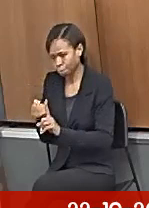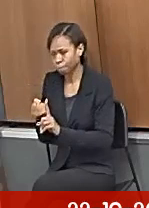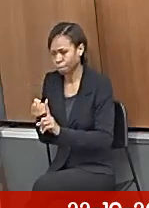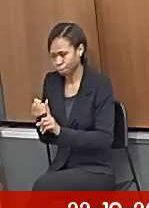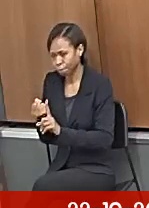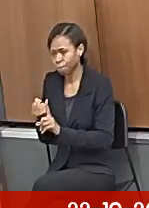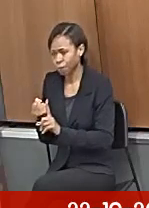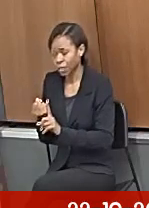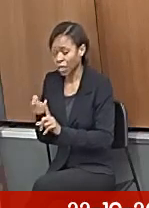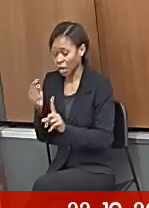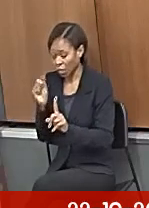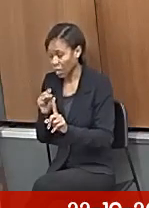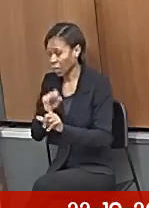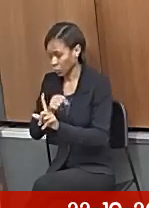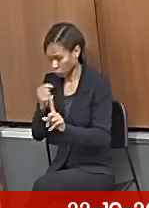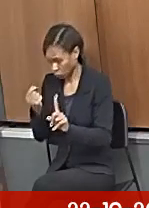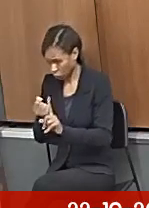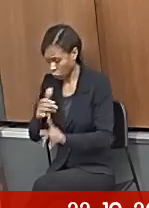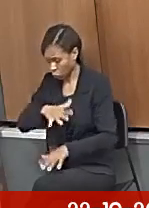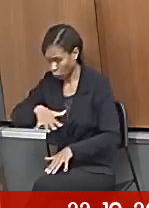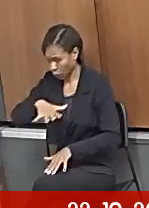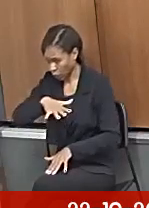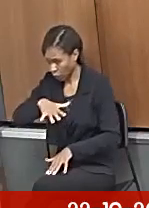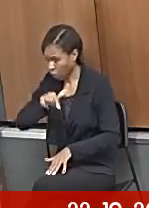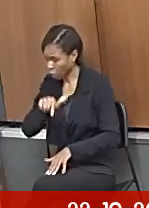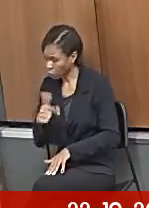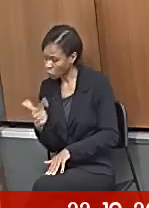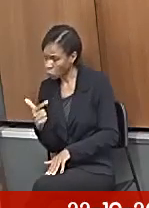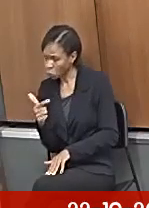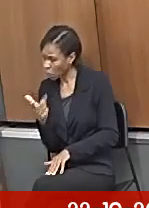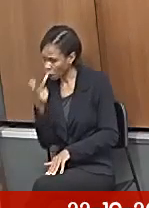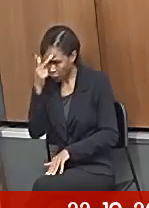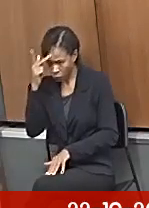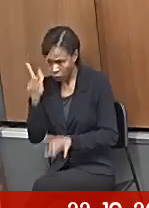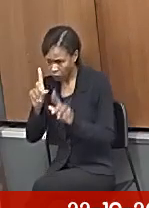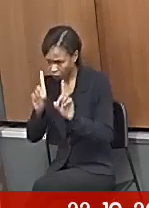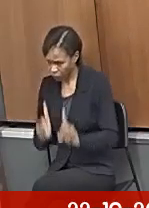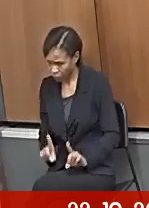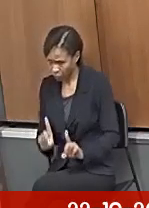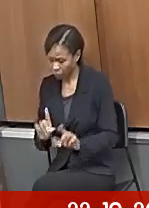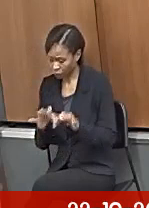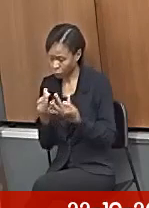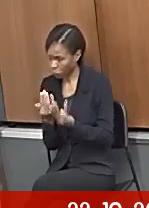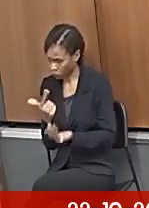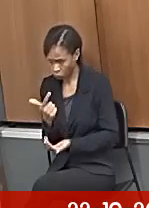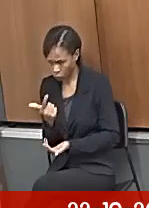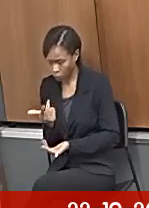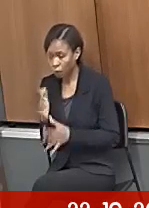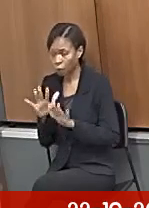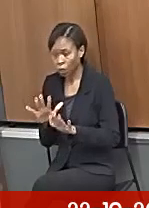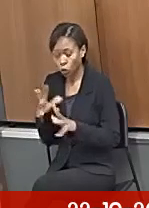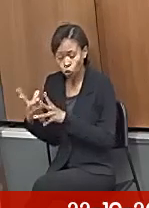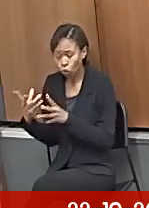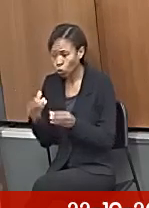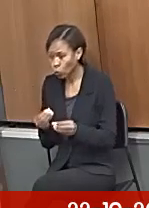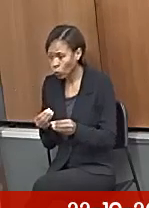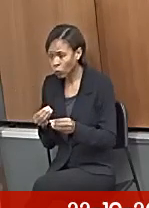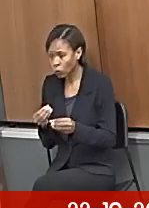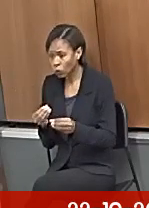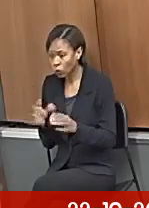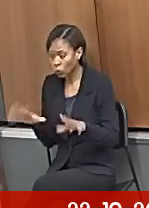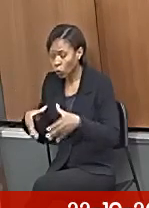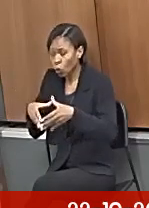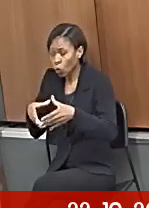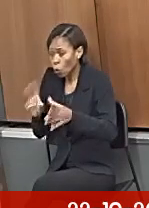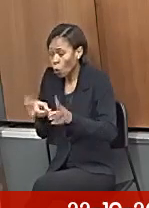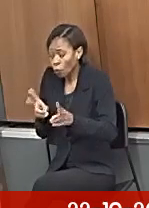aquela sociedade que não tem pessoas com deficiência na sua família, que todos fazem parte de um mesmo Estado,